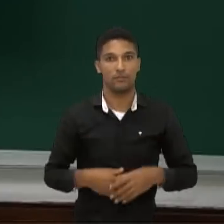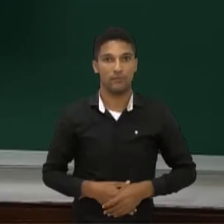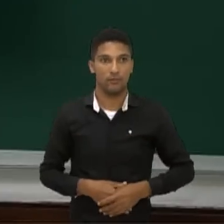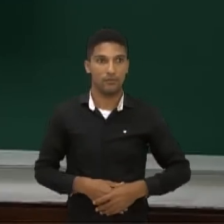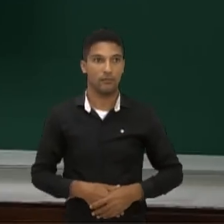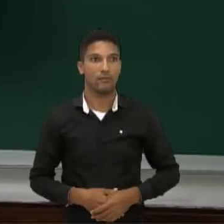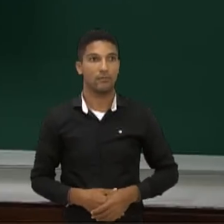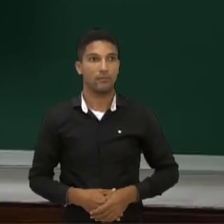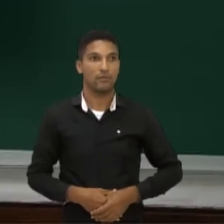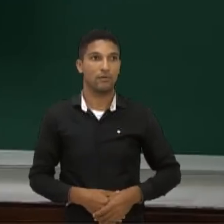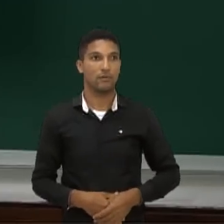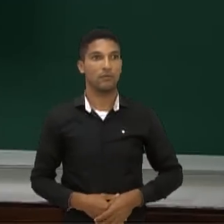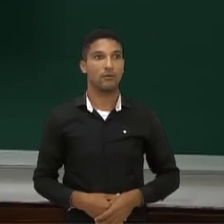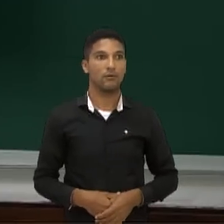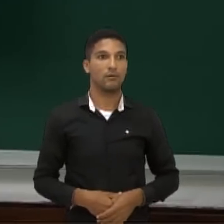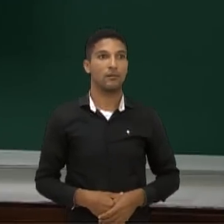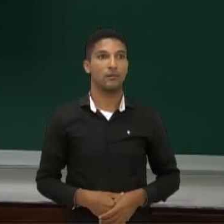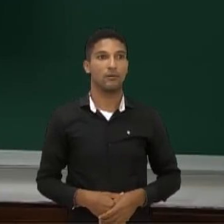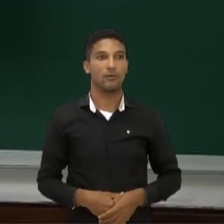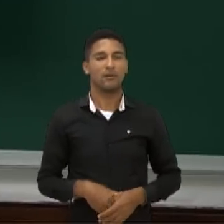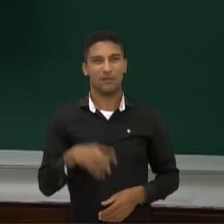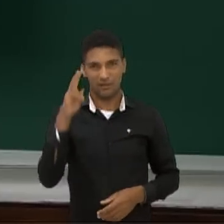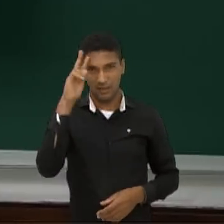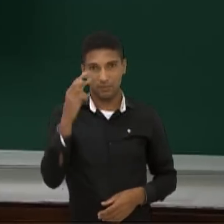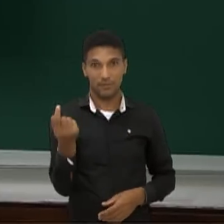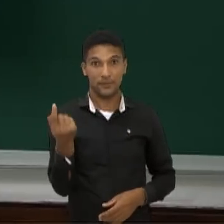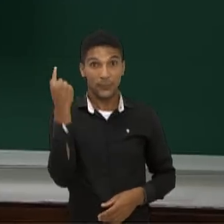realizamos? Então, será que conseguimos